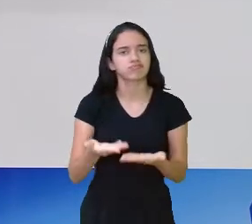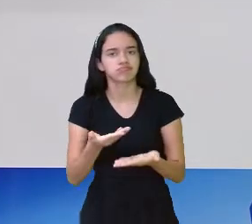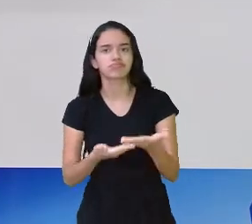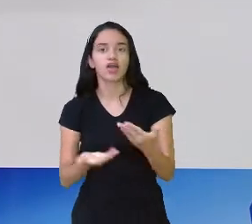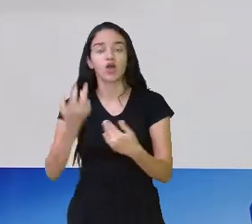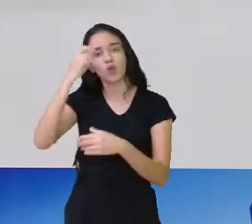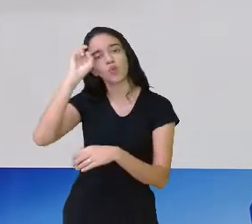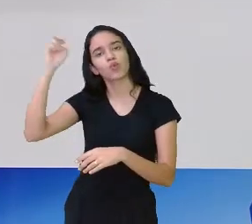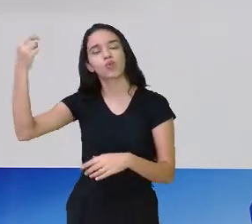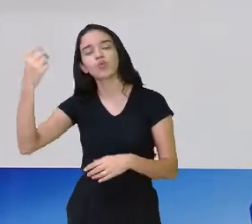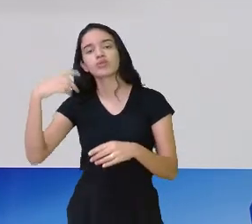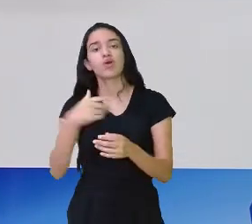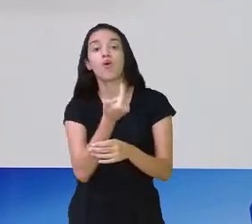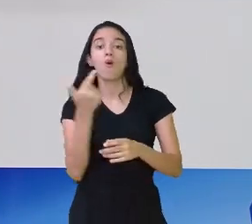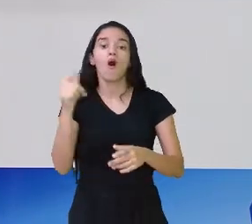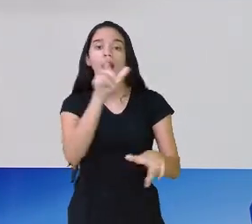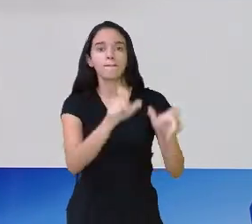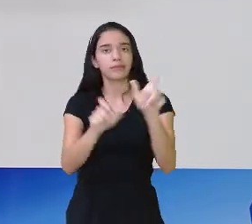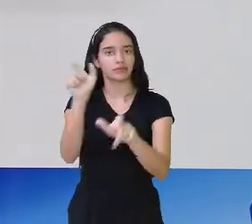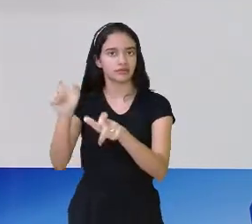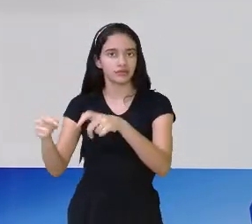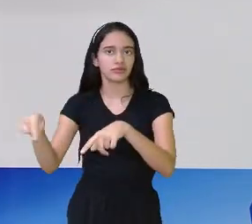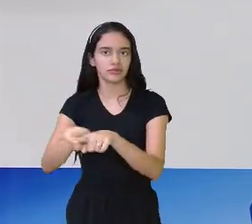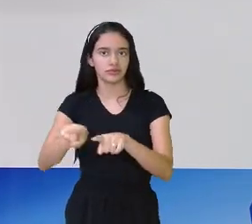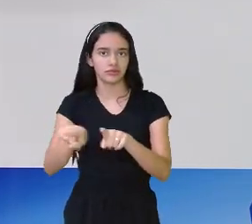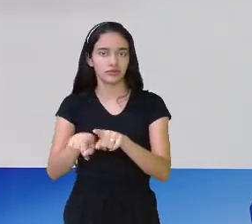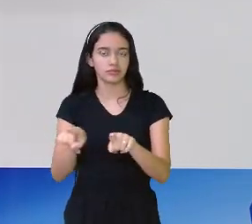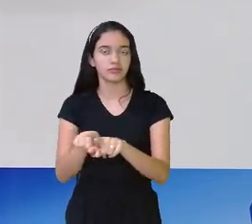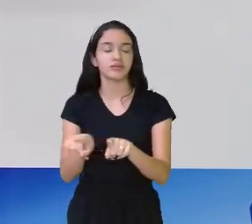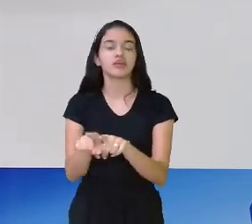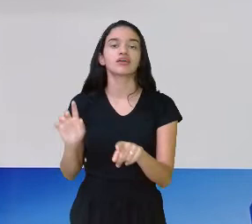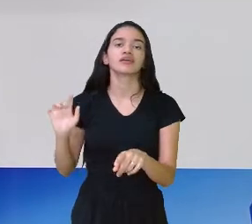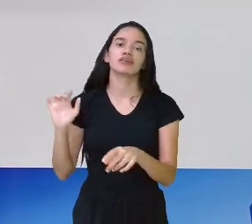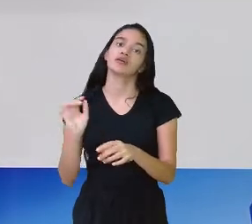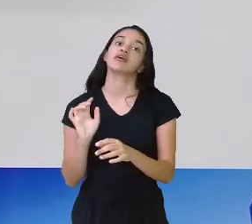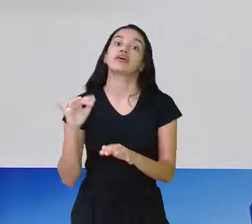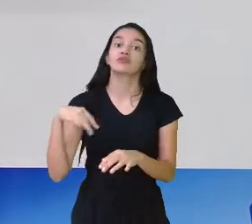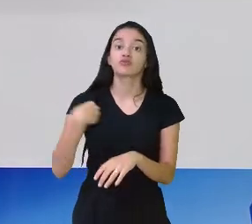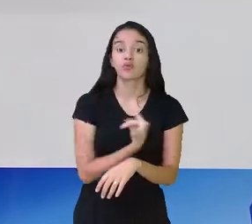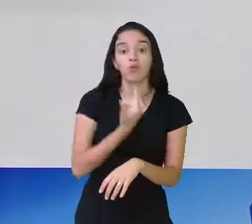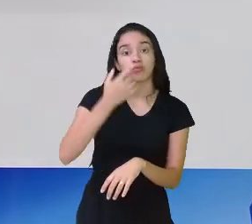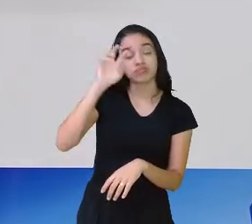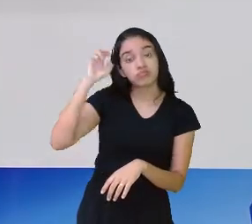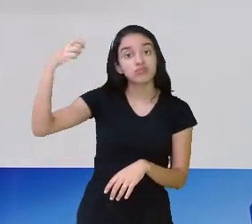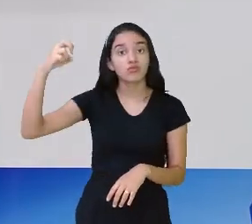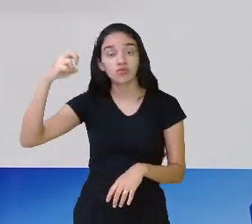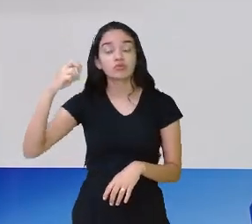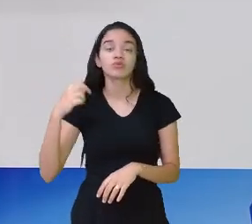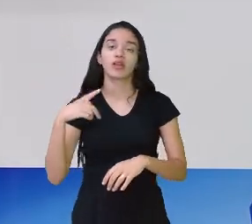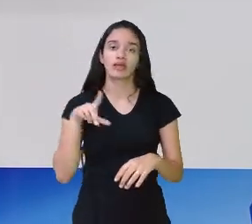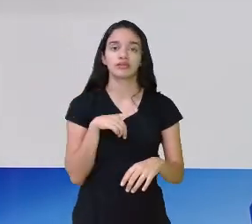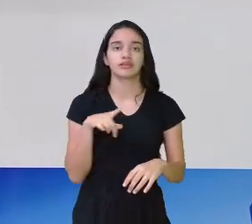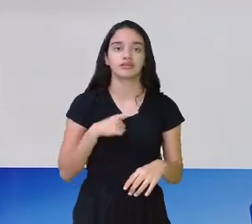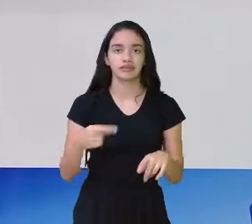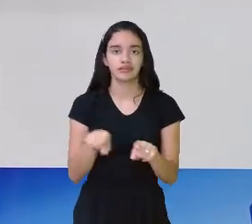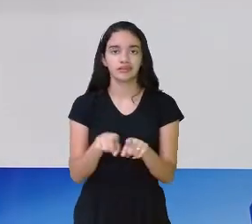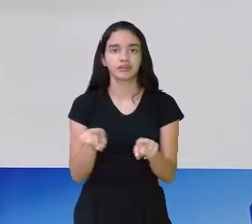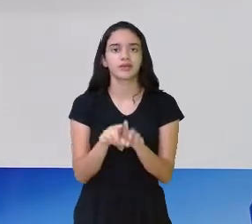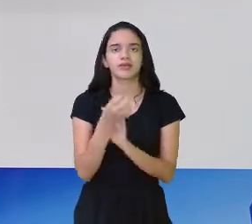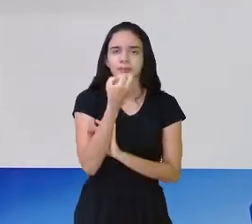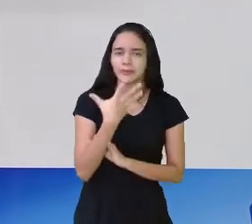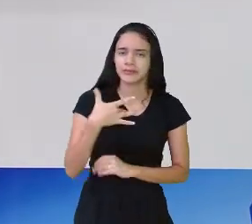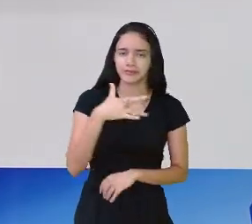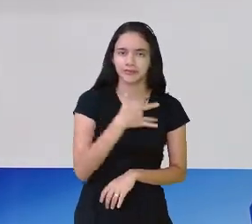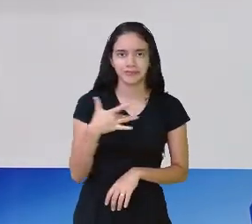nossa cultura e com outras pessoas, né, que fazem parte do nosso universo cultural, mas ela tem também essa coisa do